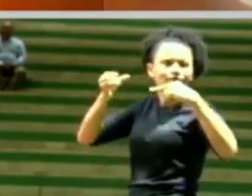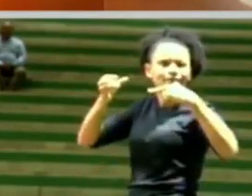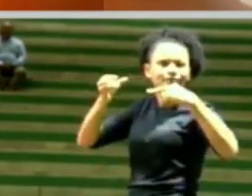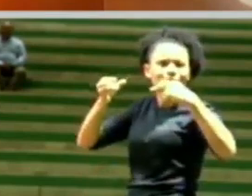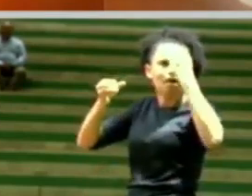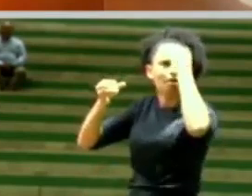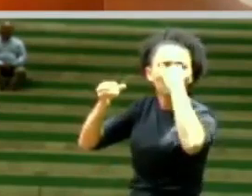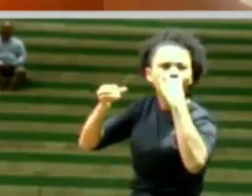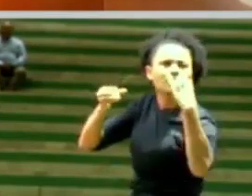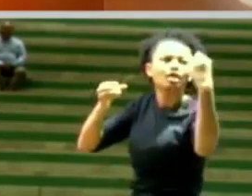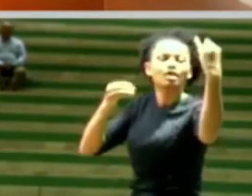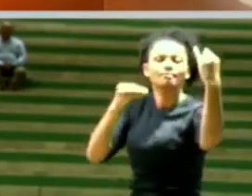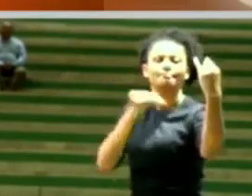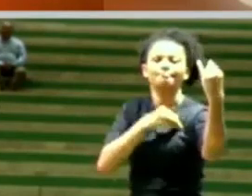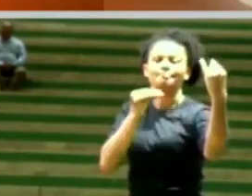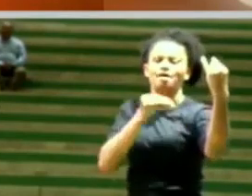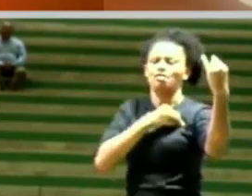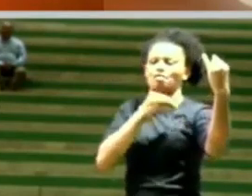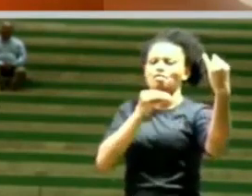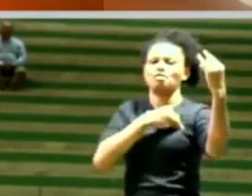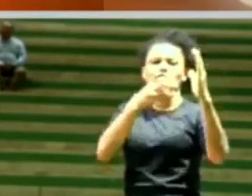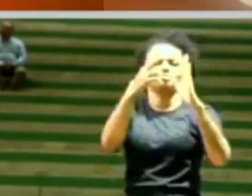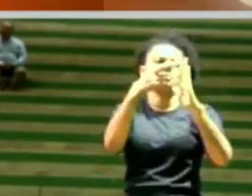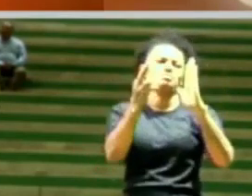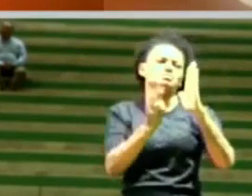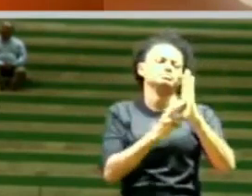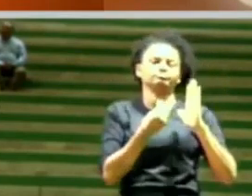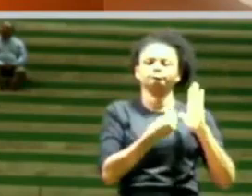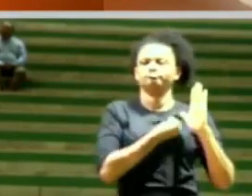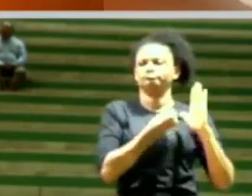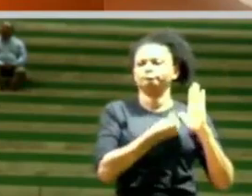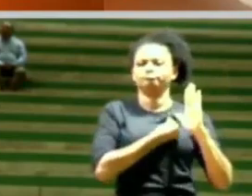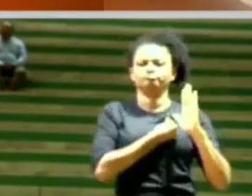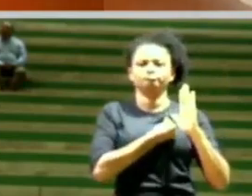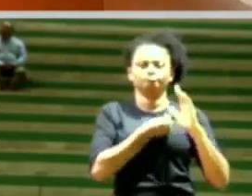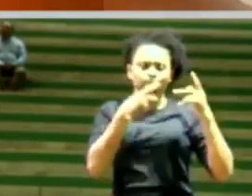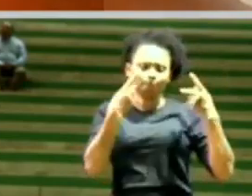pecado é a regra de vida deste país.